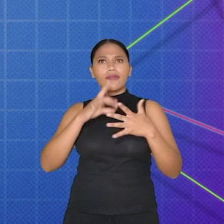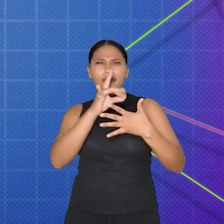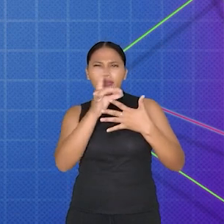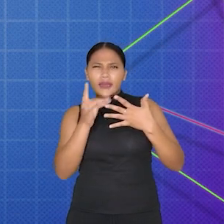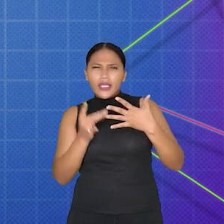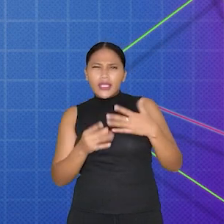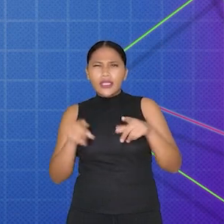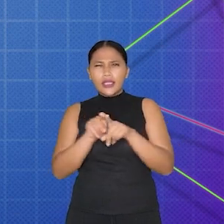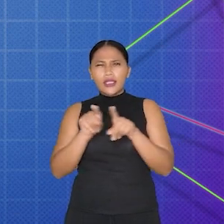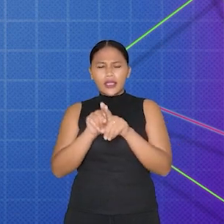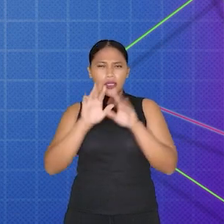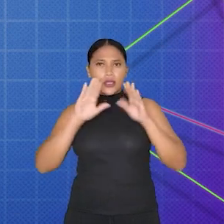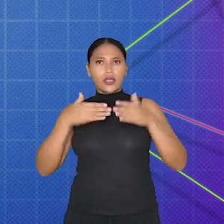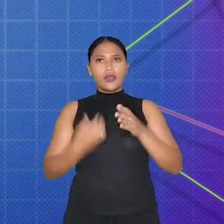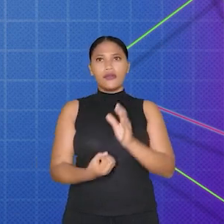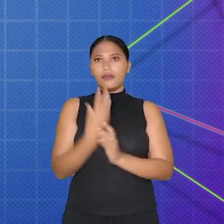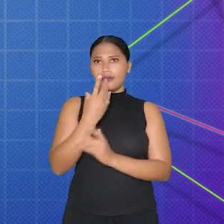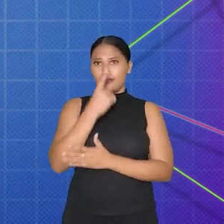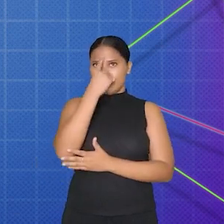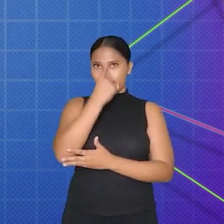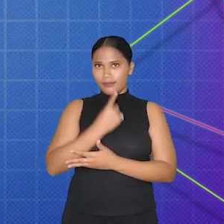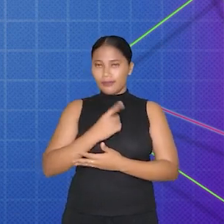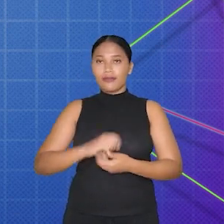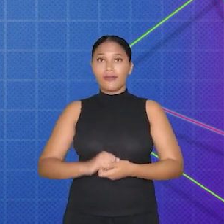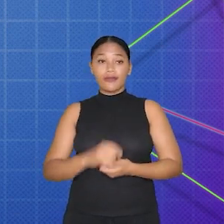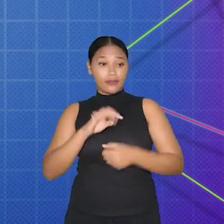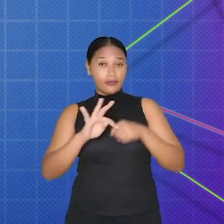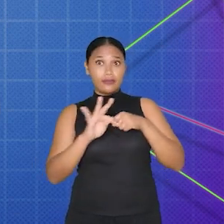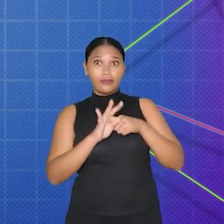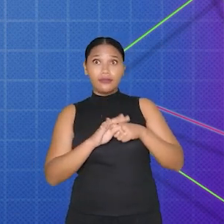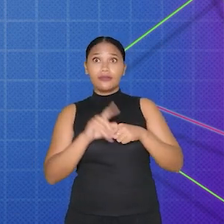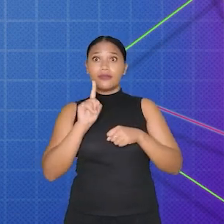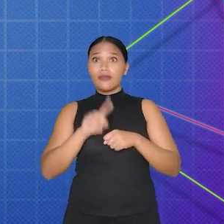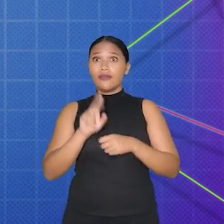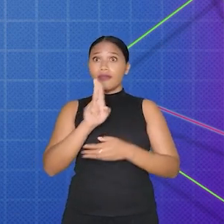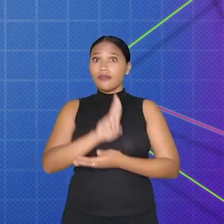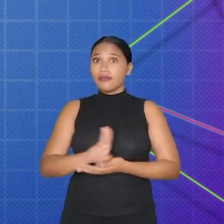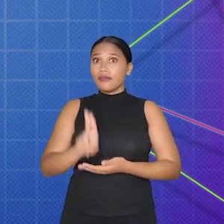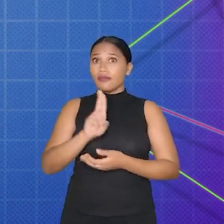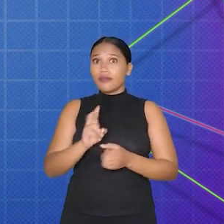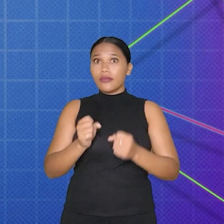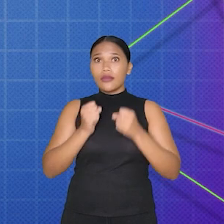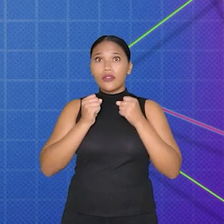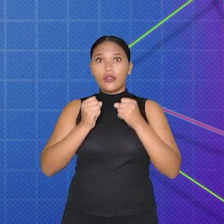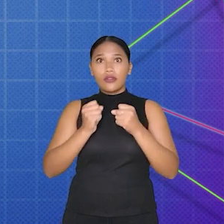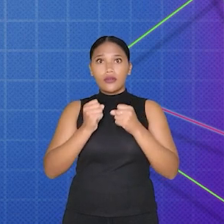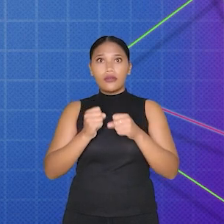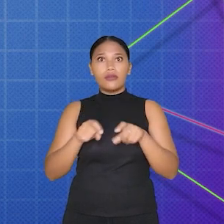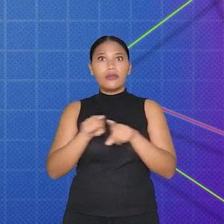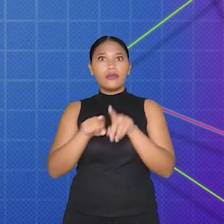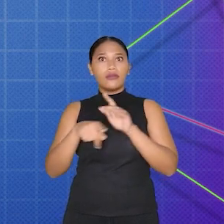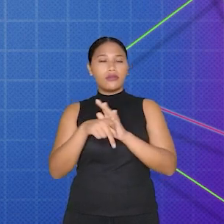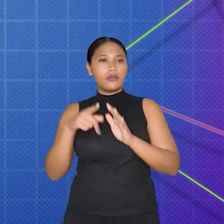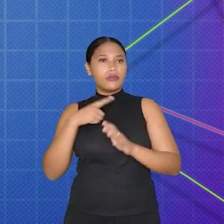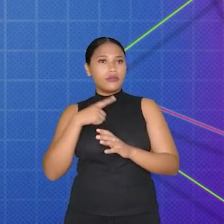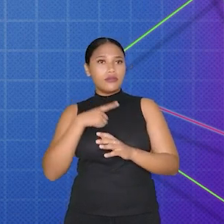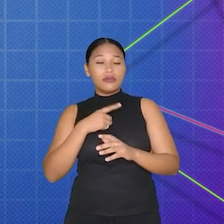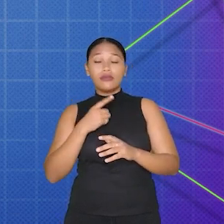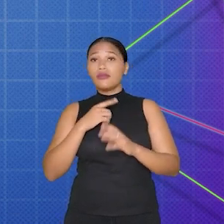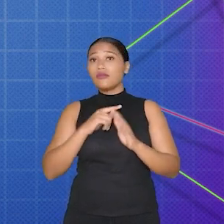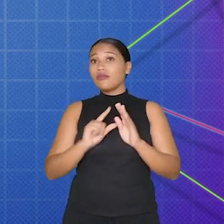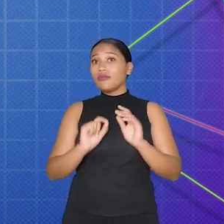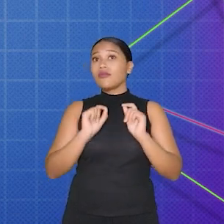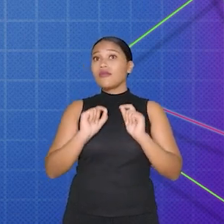alto grau de detalhamento e precisão na criação das imagens. Essa técnica é muito utilizada em jogos eletrônicos que buscam uma estética